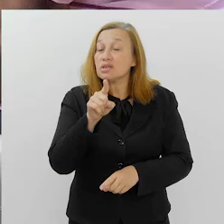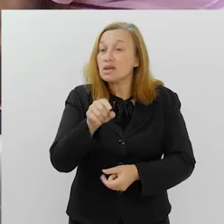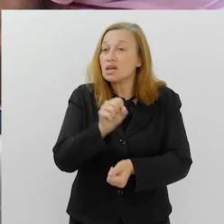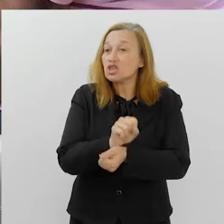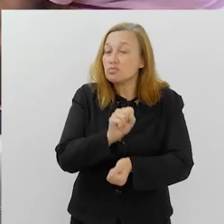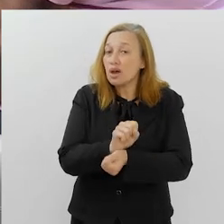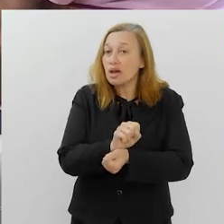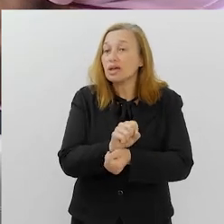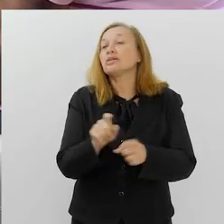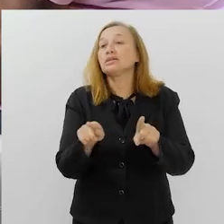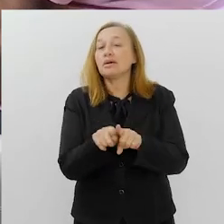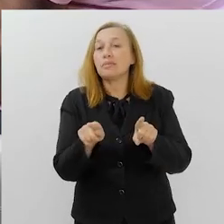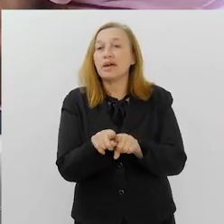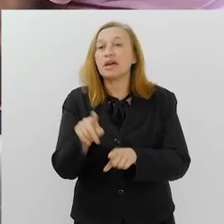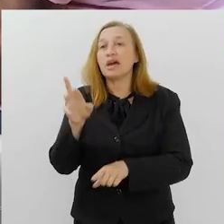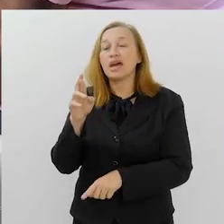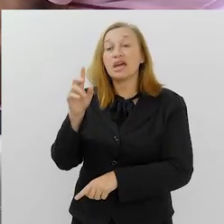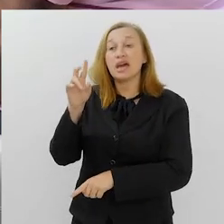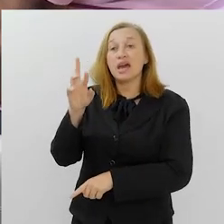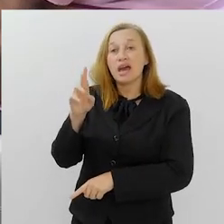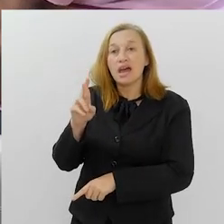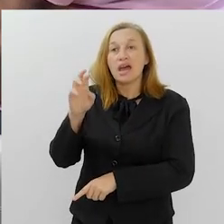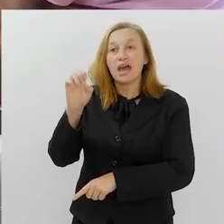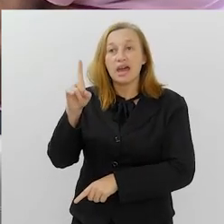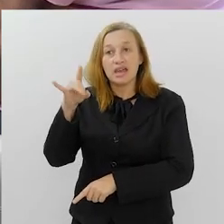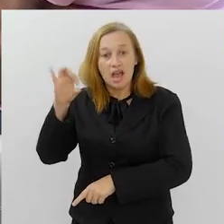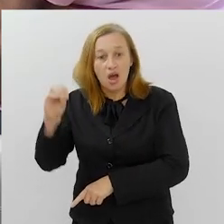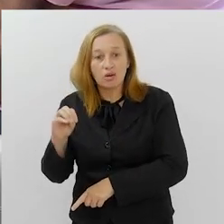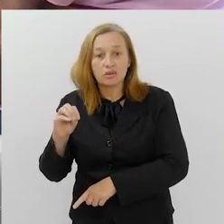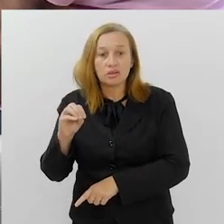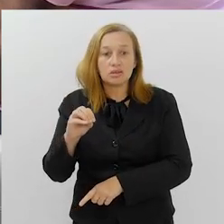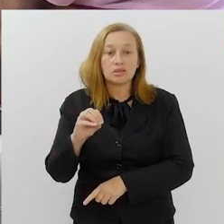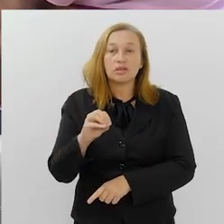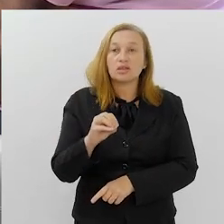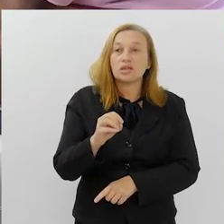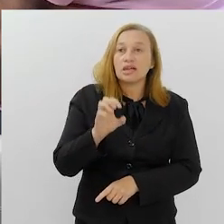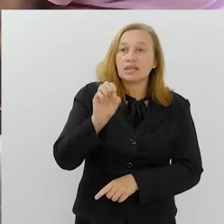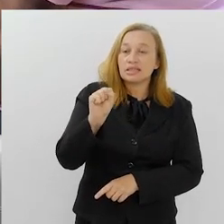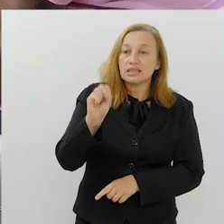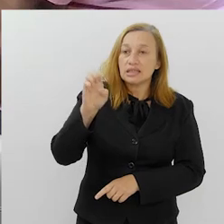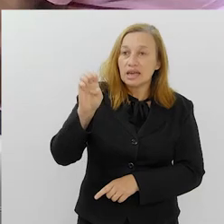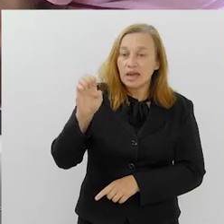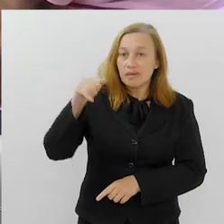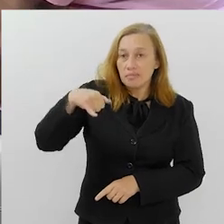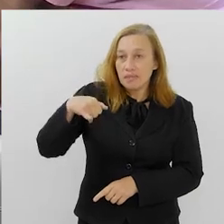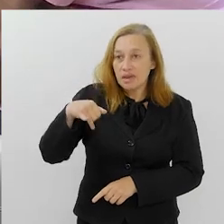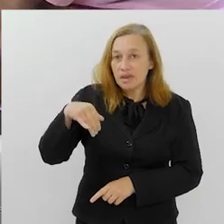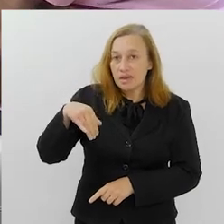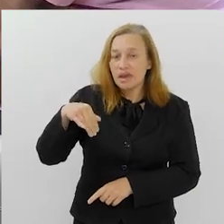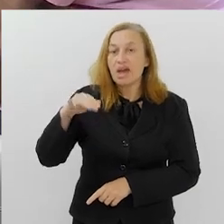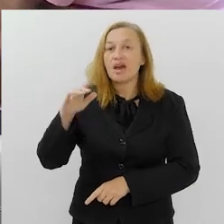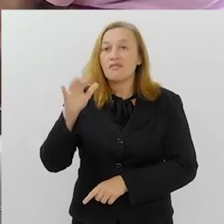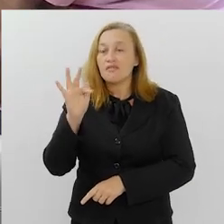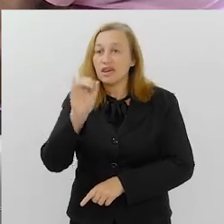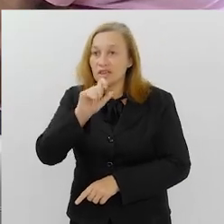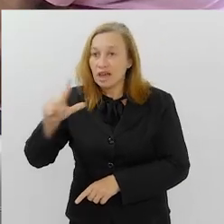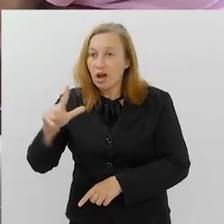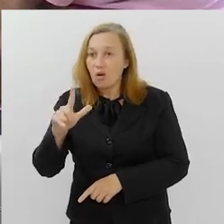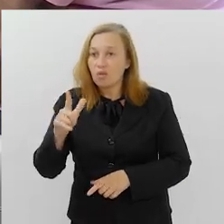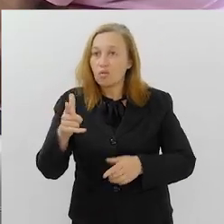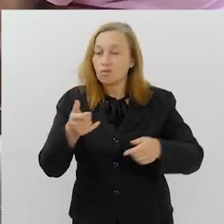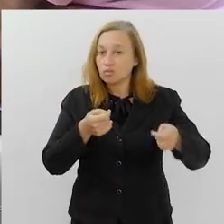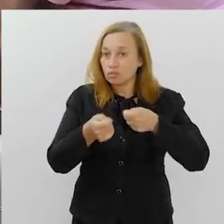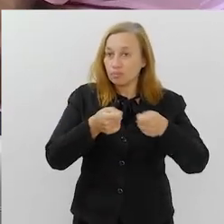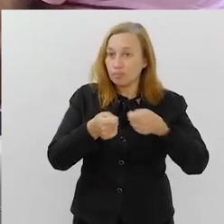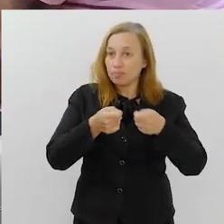espera desse confronto também, ô Reinaldo? Visto que na semifinal da competição foi um confronto muito equilibrado e o Maricá